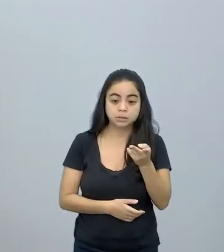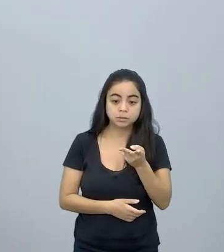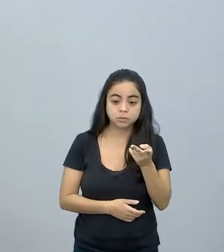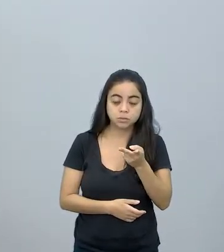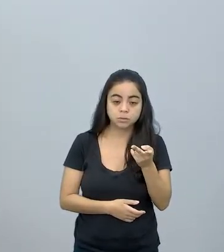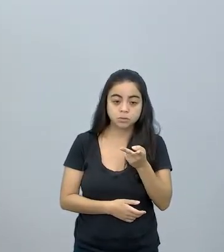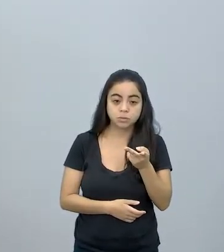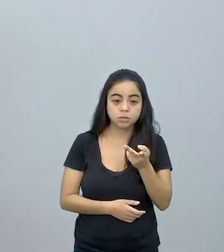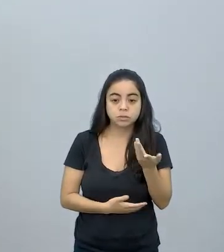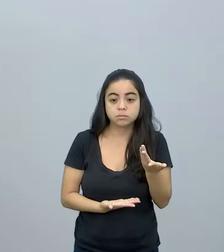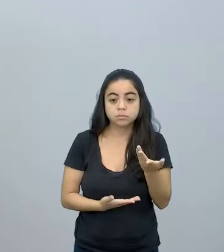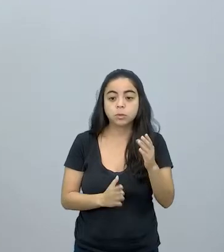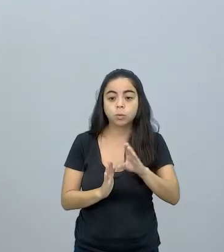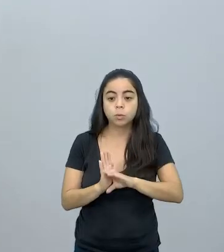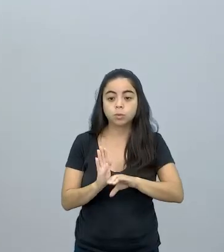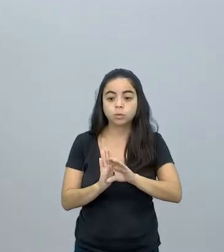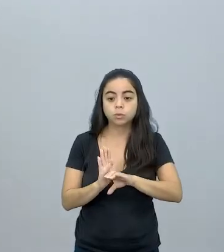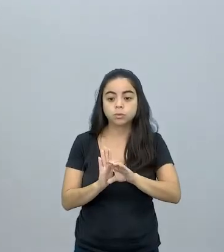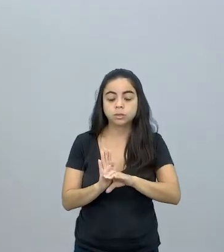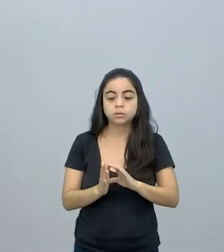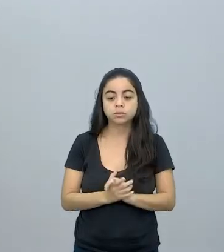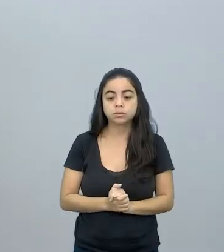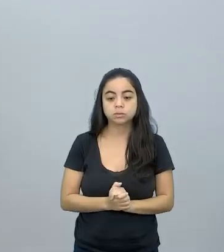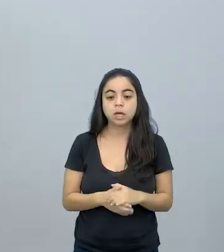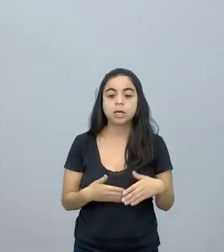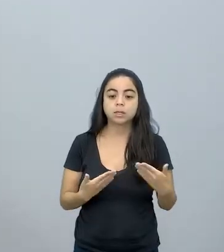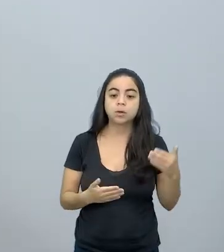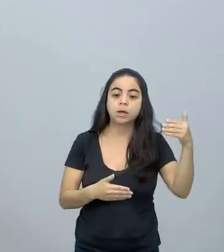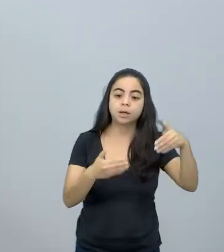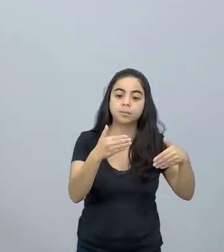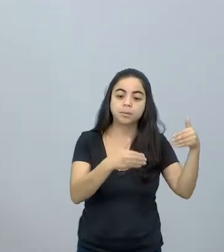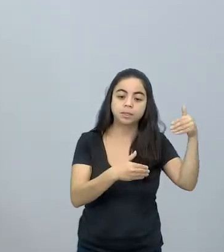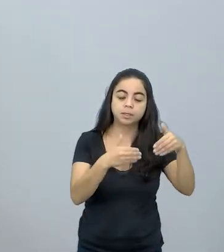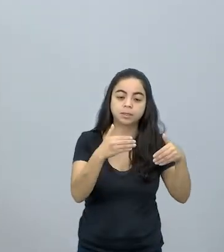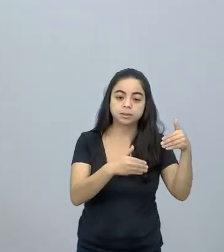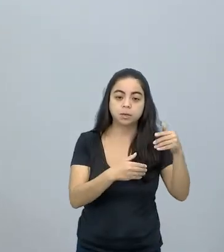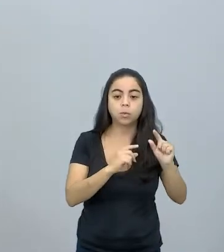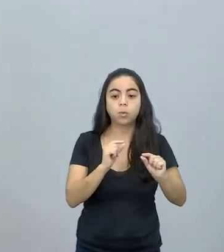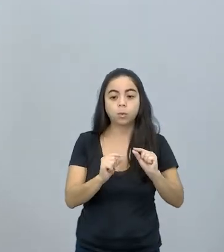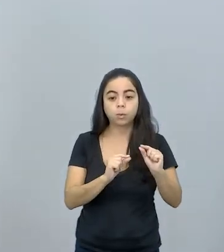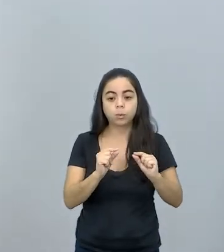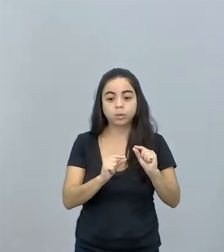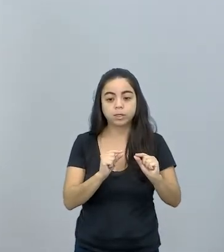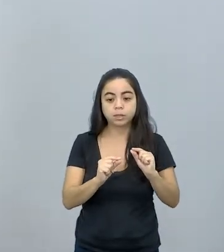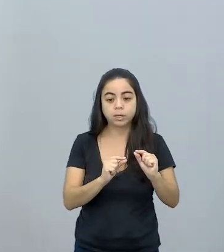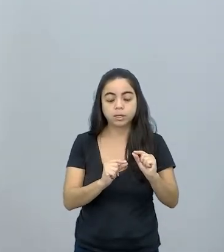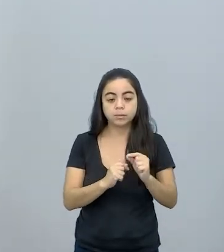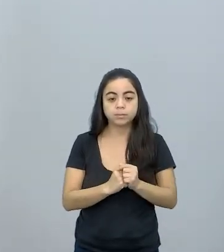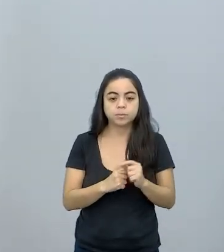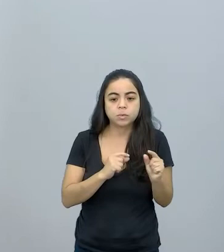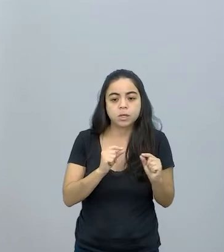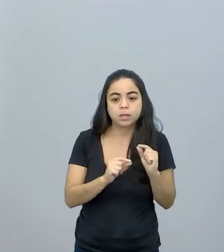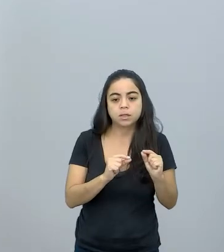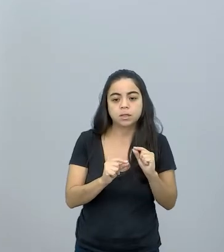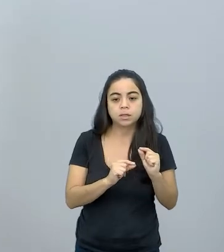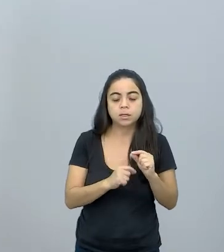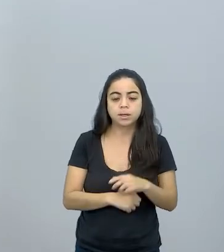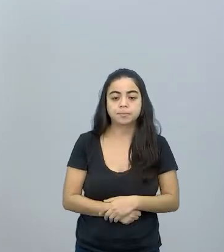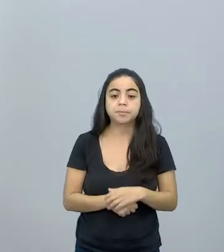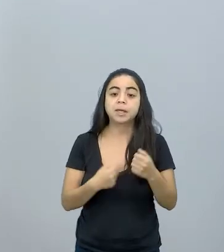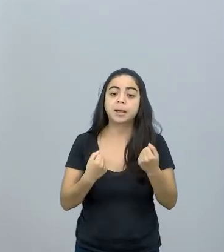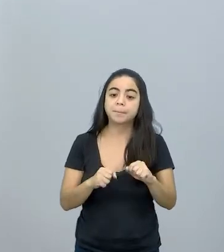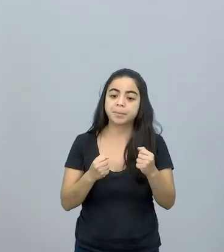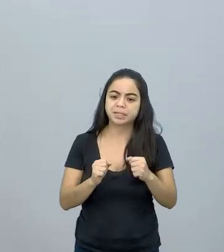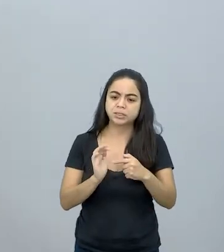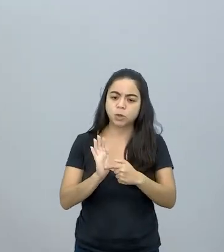mesmo? Conceitos. Então, a imigração... O que é imigração, então? Explica para mim o que é imigração. Você precisa definir o